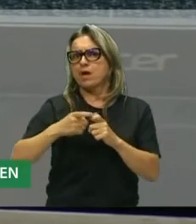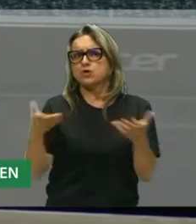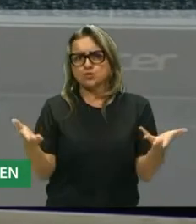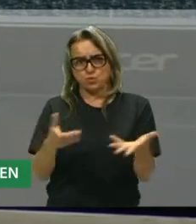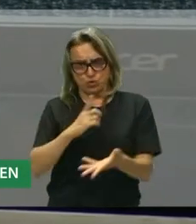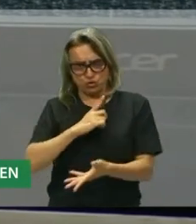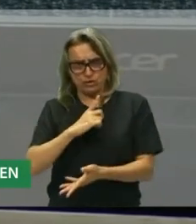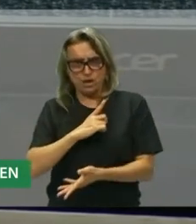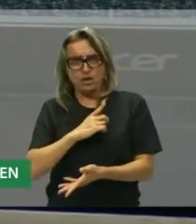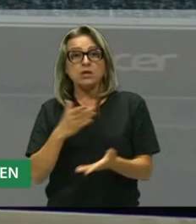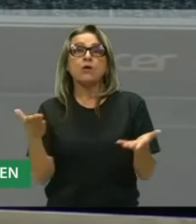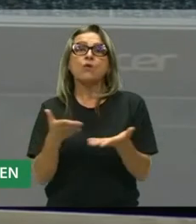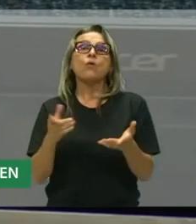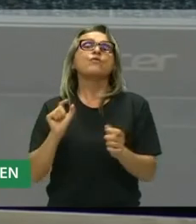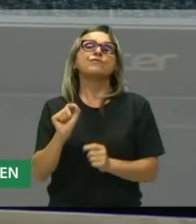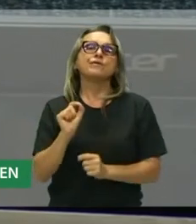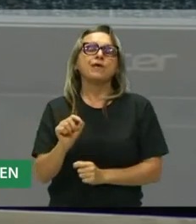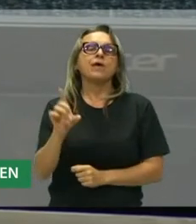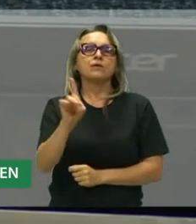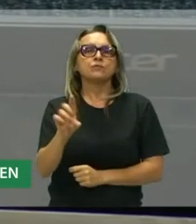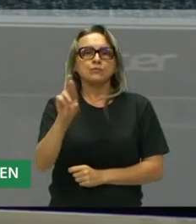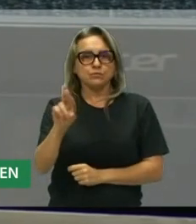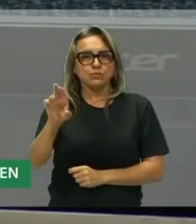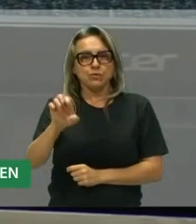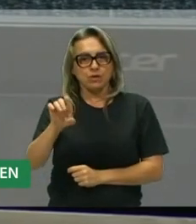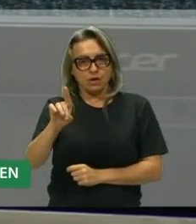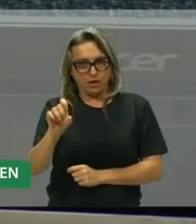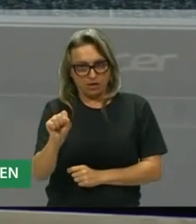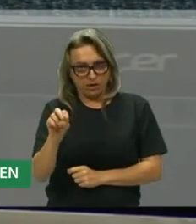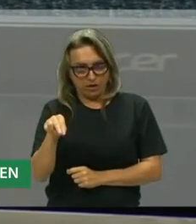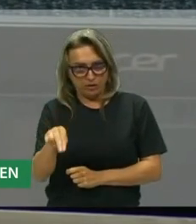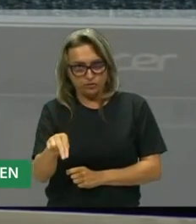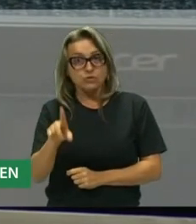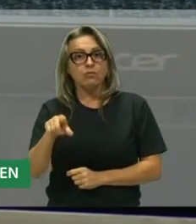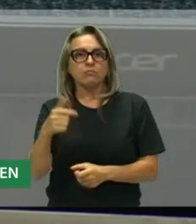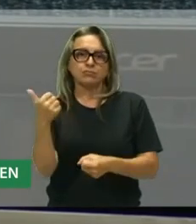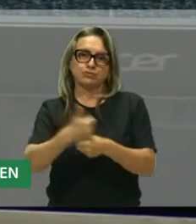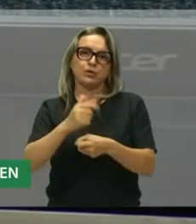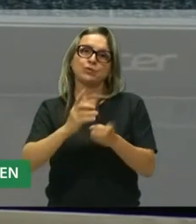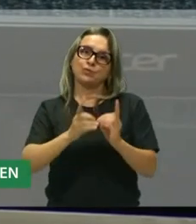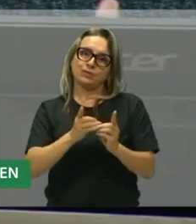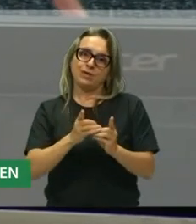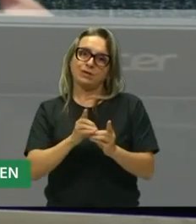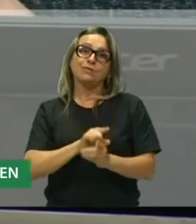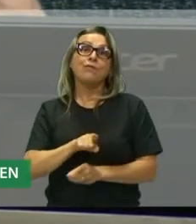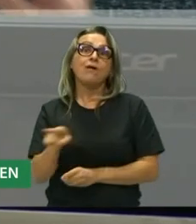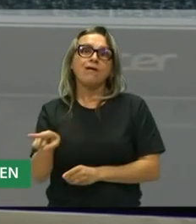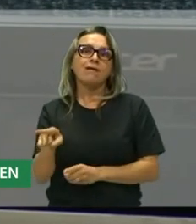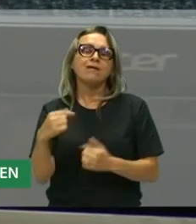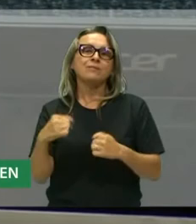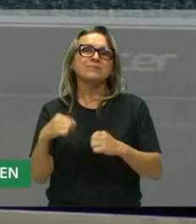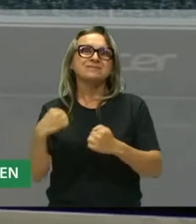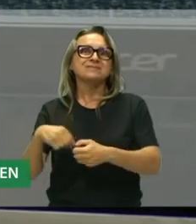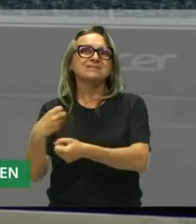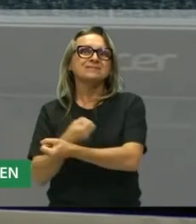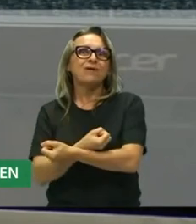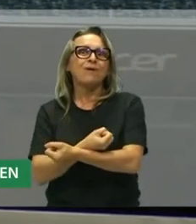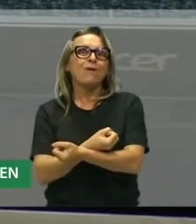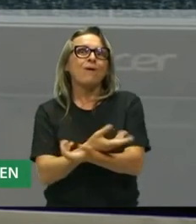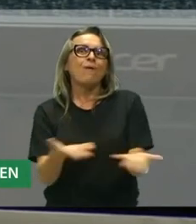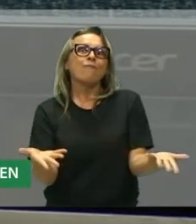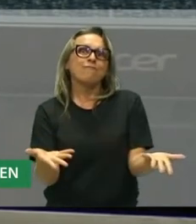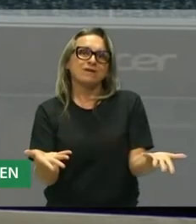doutor Edson Arthur Rossini como diretor técnico, que é o que tem que prover o necessário para um